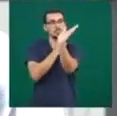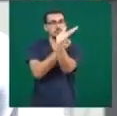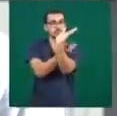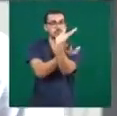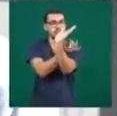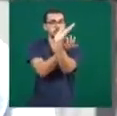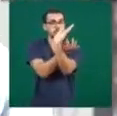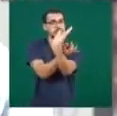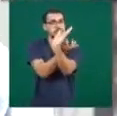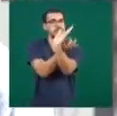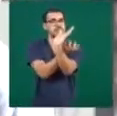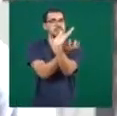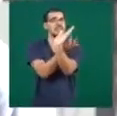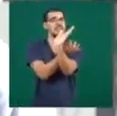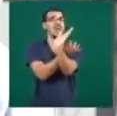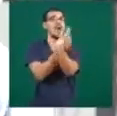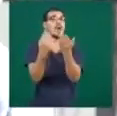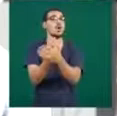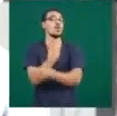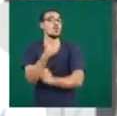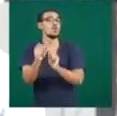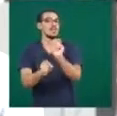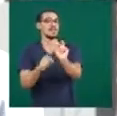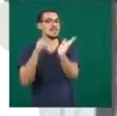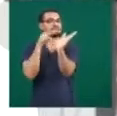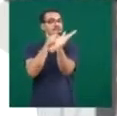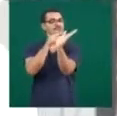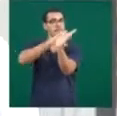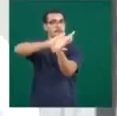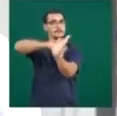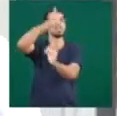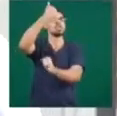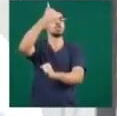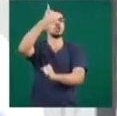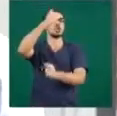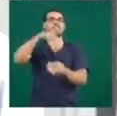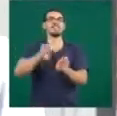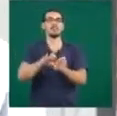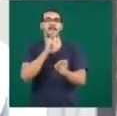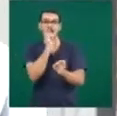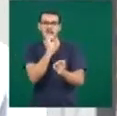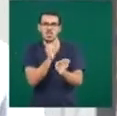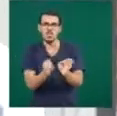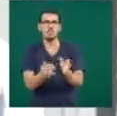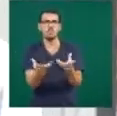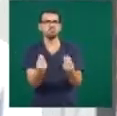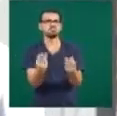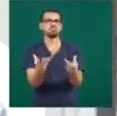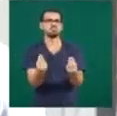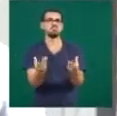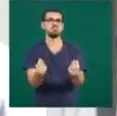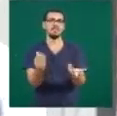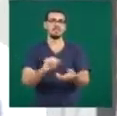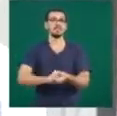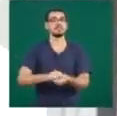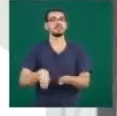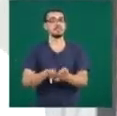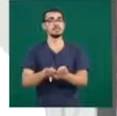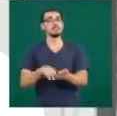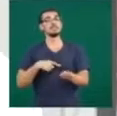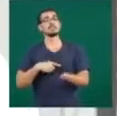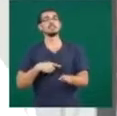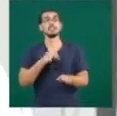silício. Com isso, a gente consegue aumentar a eficiência e gerar mais energia elétrica. Junto com a geração de